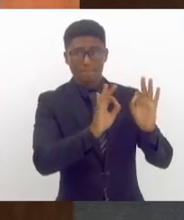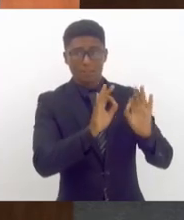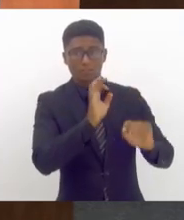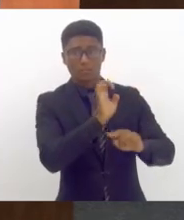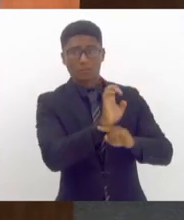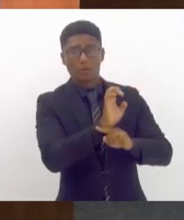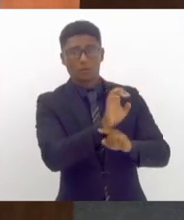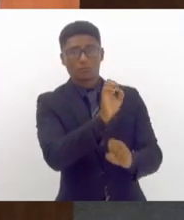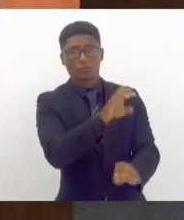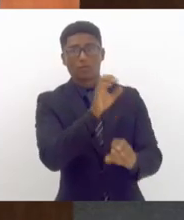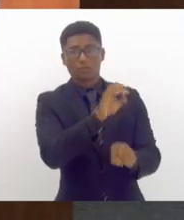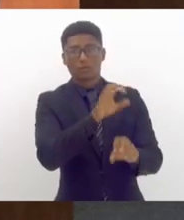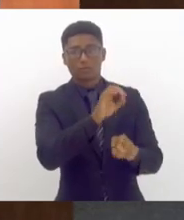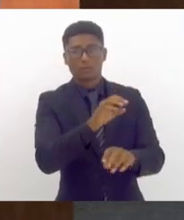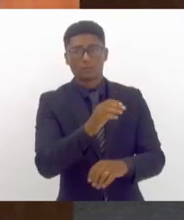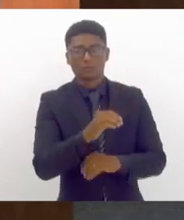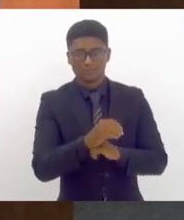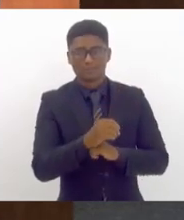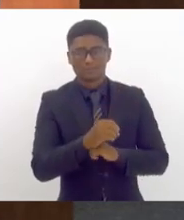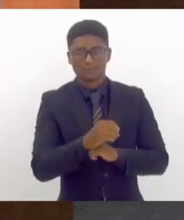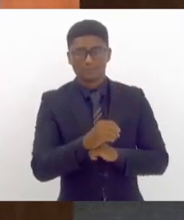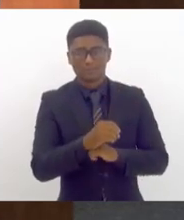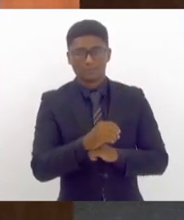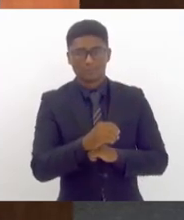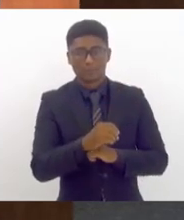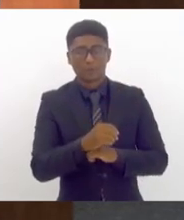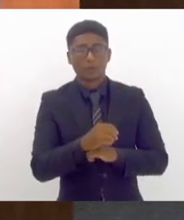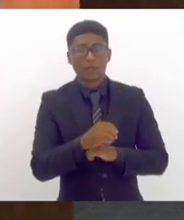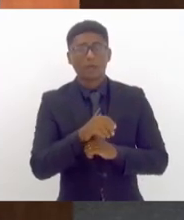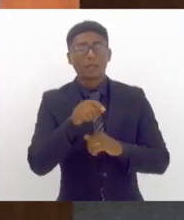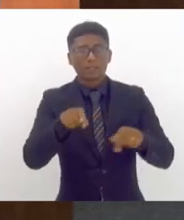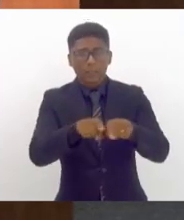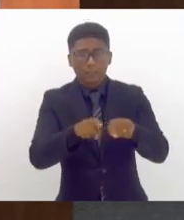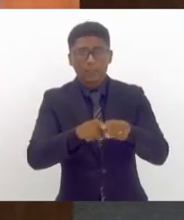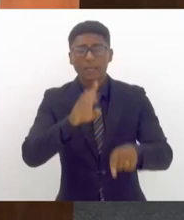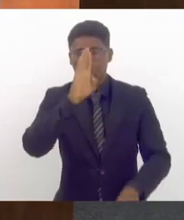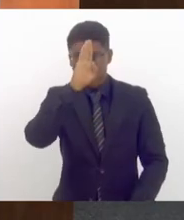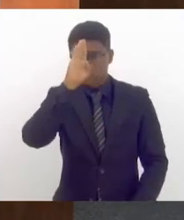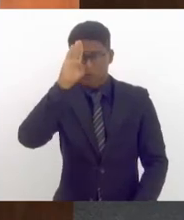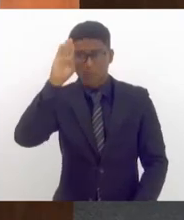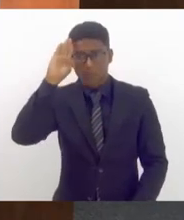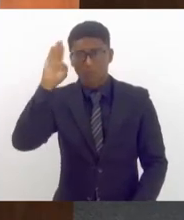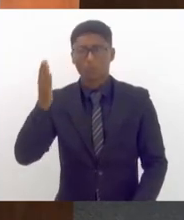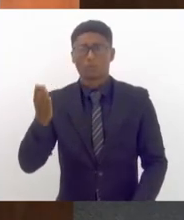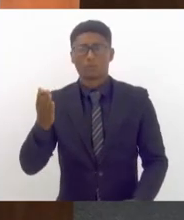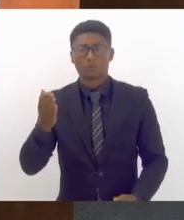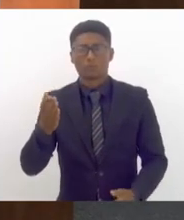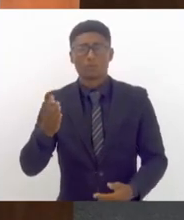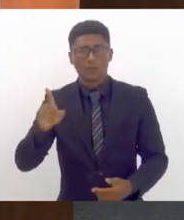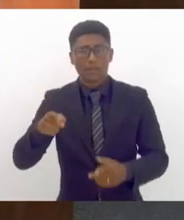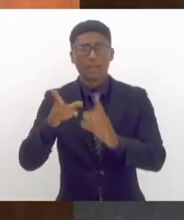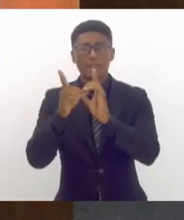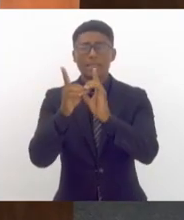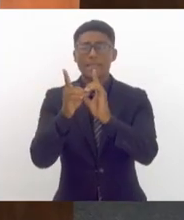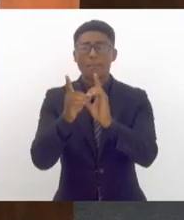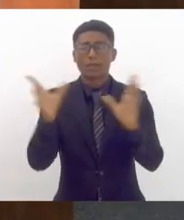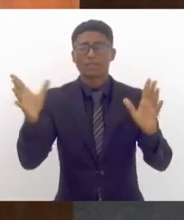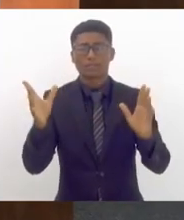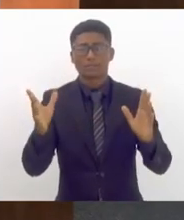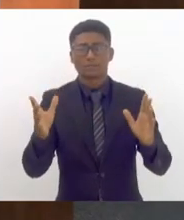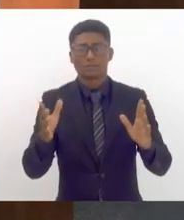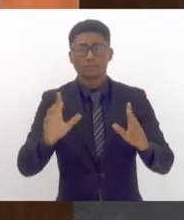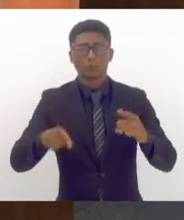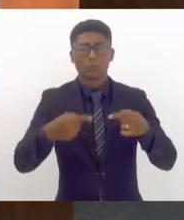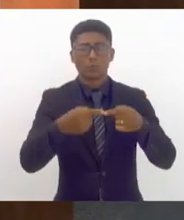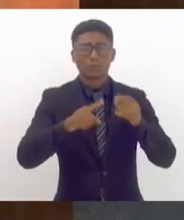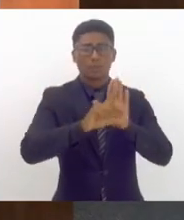de educação que contemple também a expansão do ensino superior, porque a democratização do acesso ao ensino superior passa pela